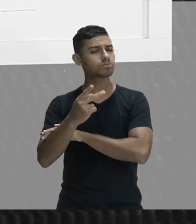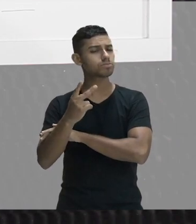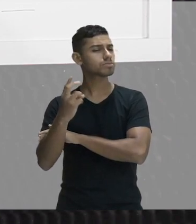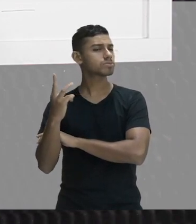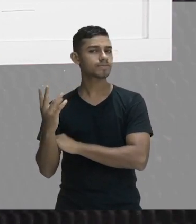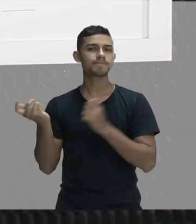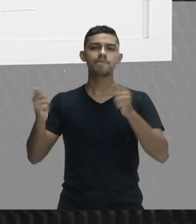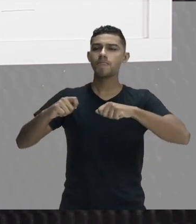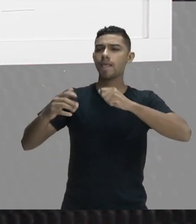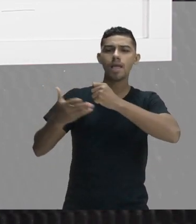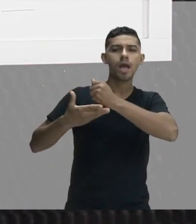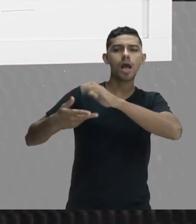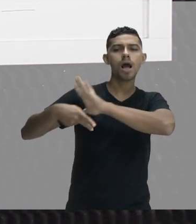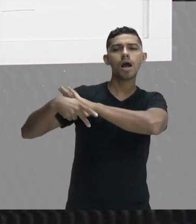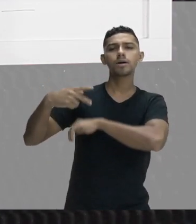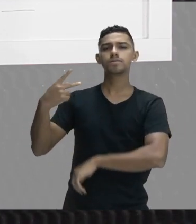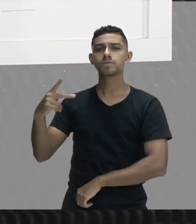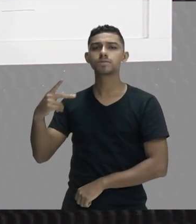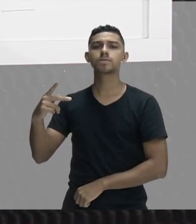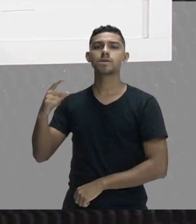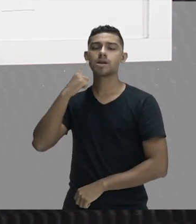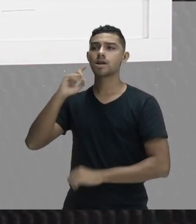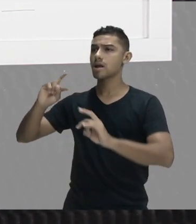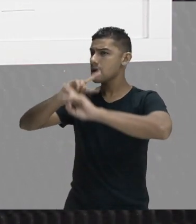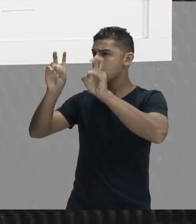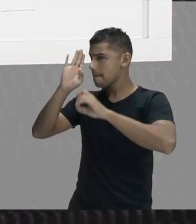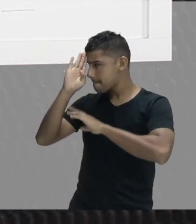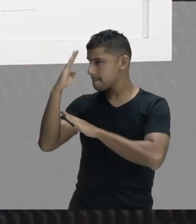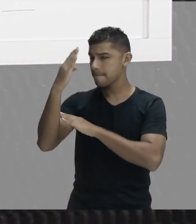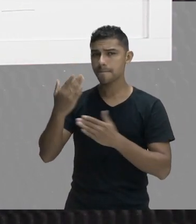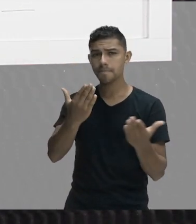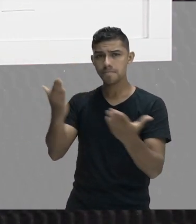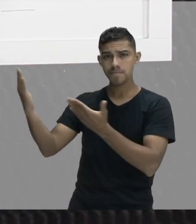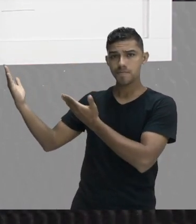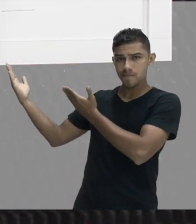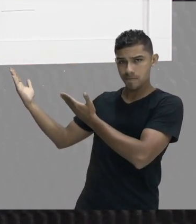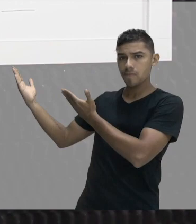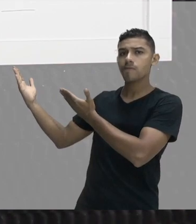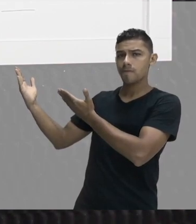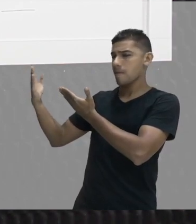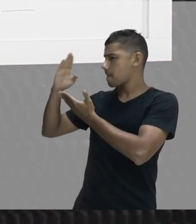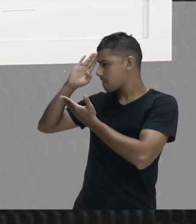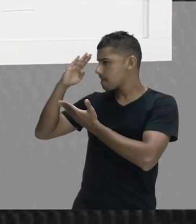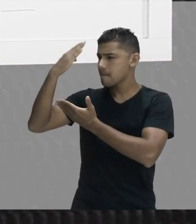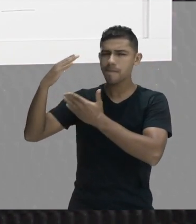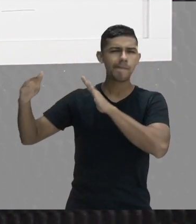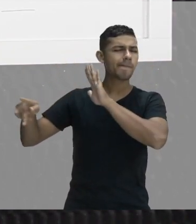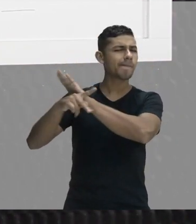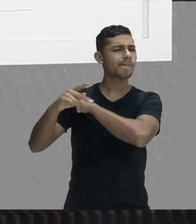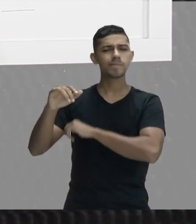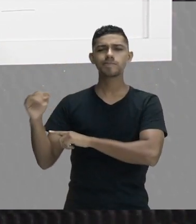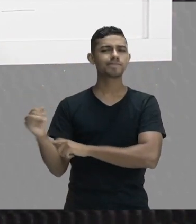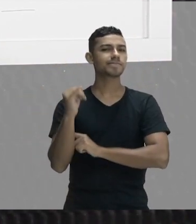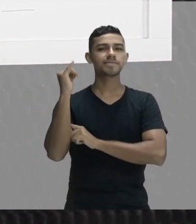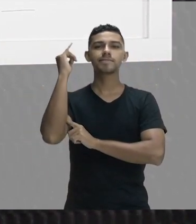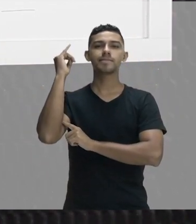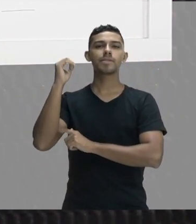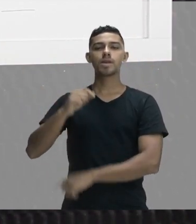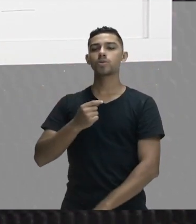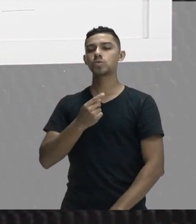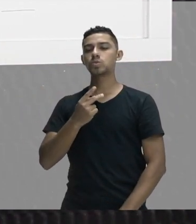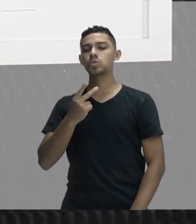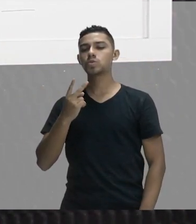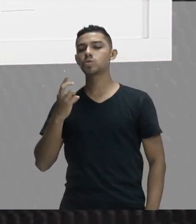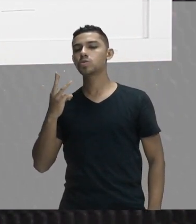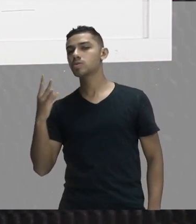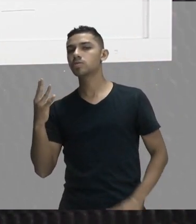base disso tudo é esse princípio que nós chamamos de princípio fundamental da contagem. Então hoje a gente vai falar